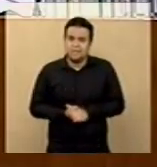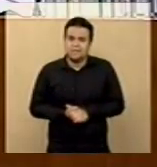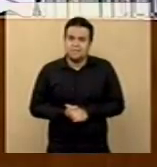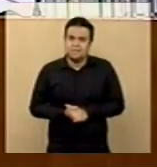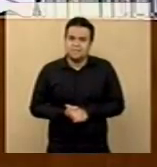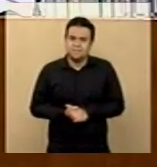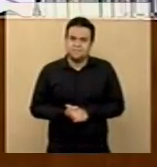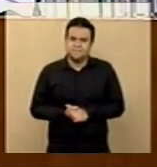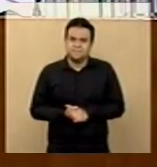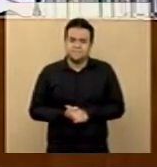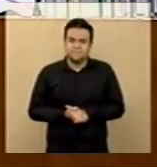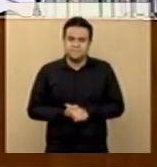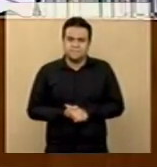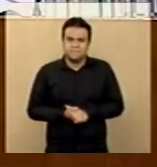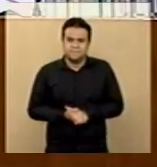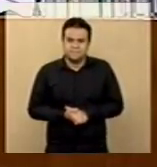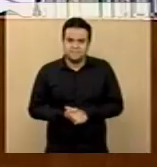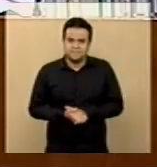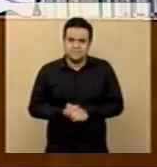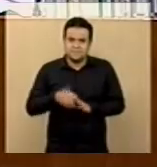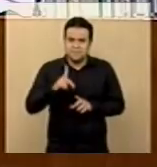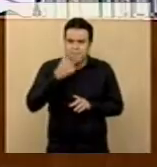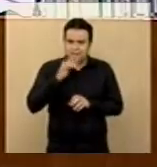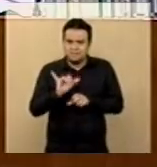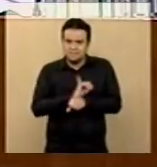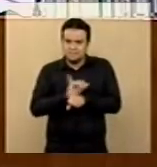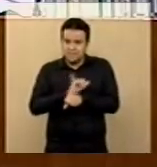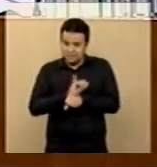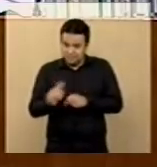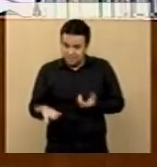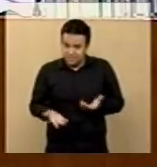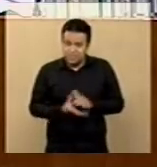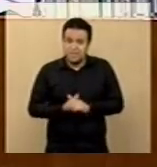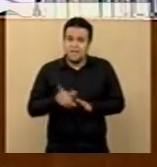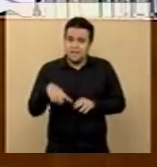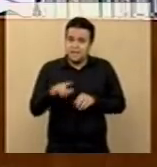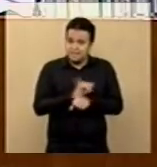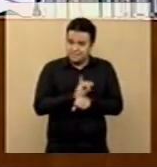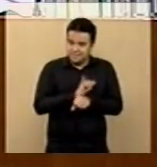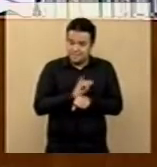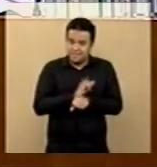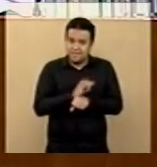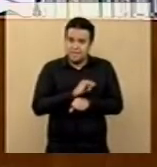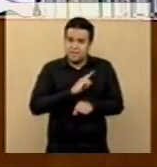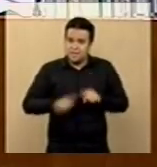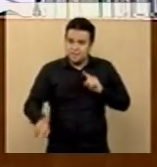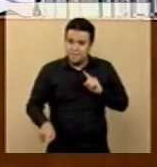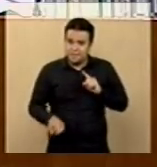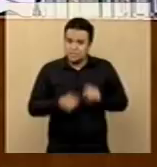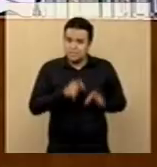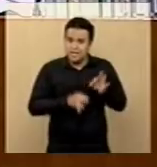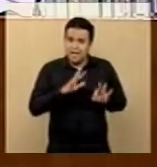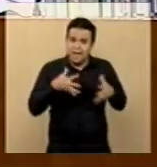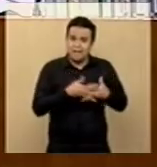tipo de manobra, que é, na verdade, uma manobra, que se impeça que o julgamento aconteça.